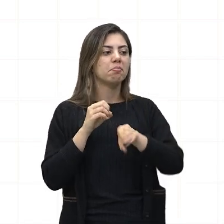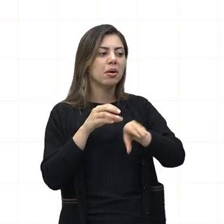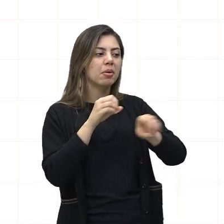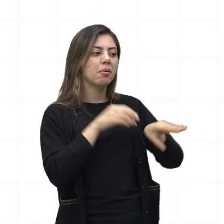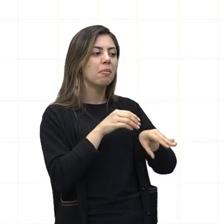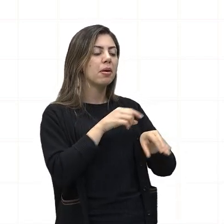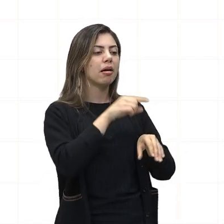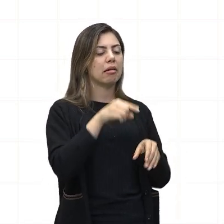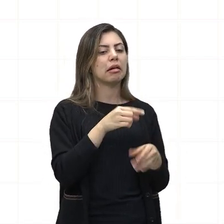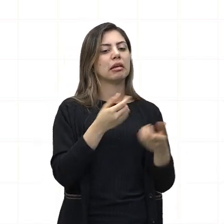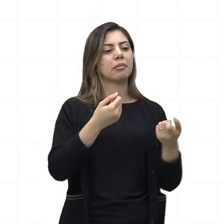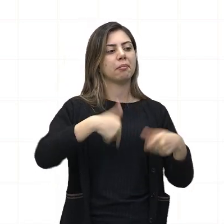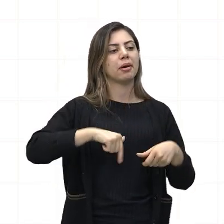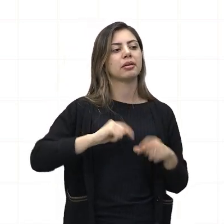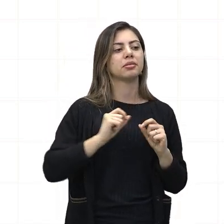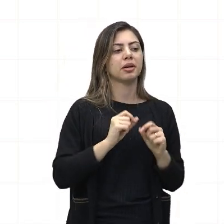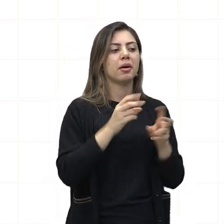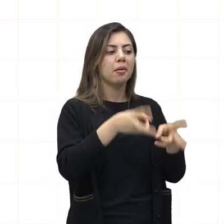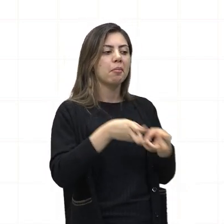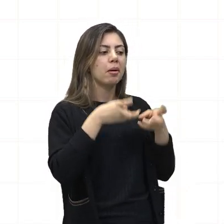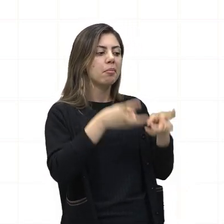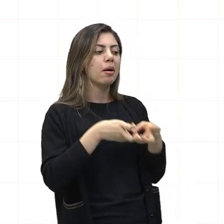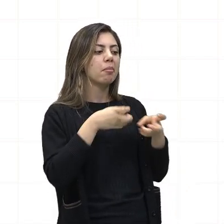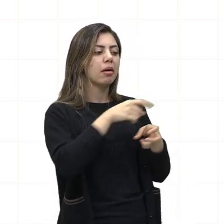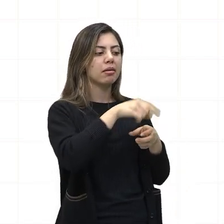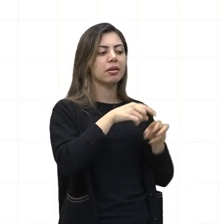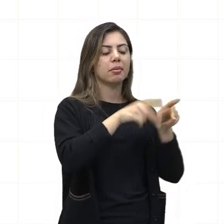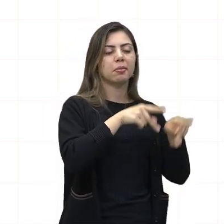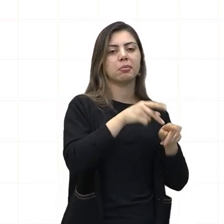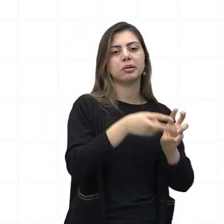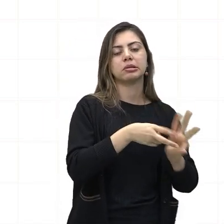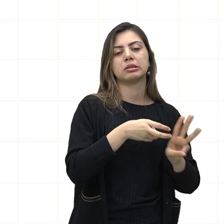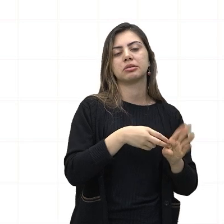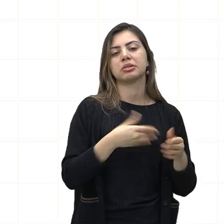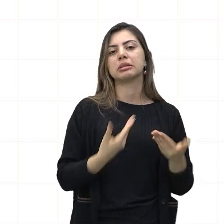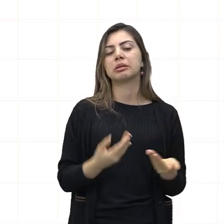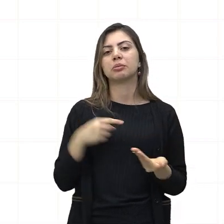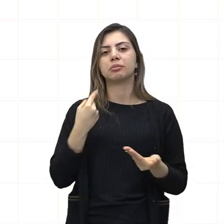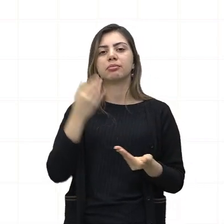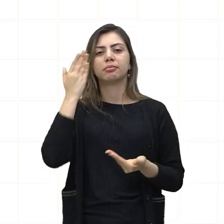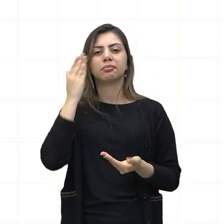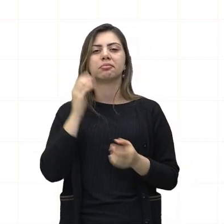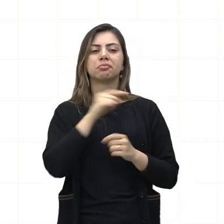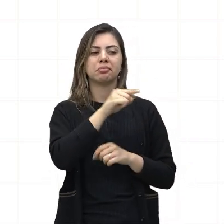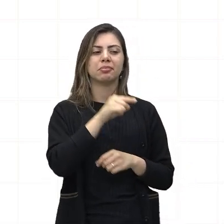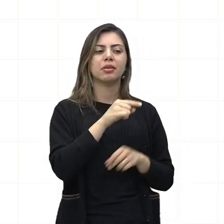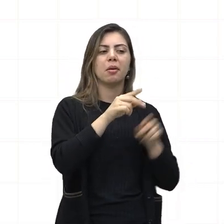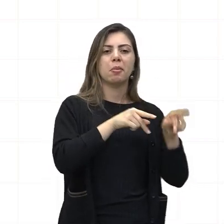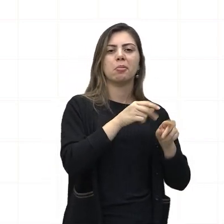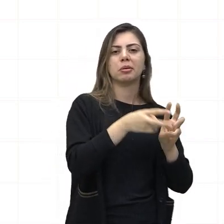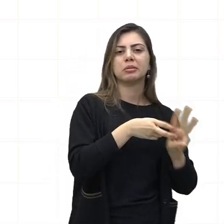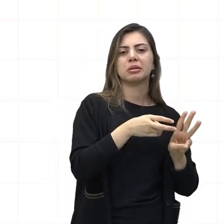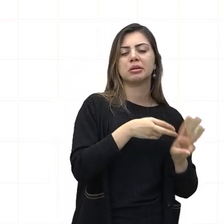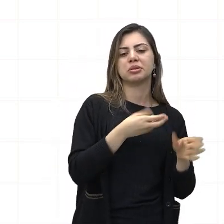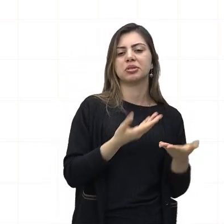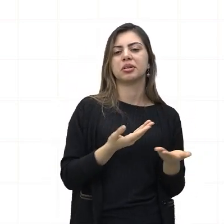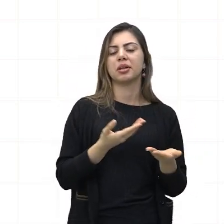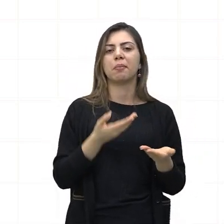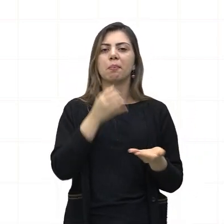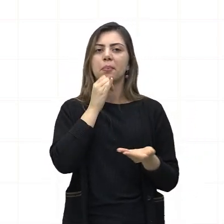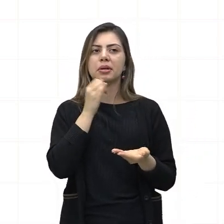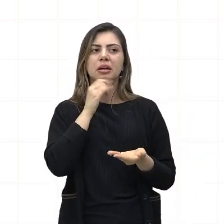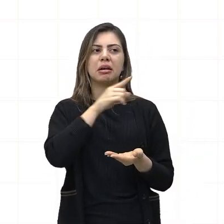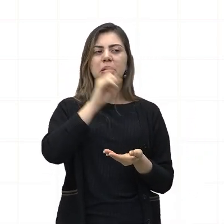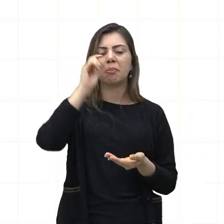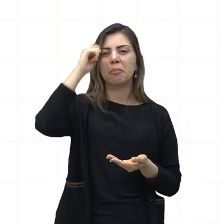e exploração dos povos indígenas, porque, como a gente sabe, ele não era visto como súdito da coroa, ele não era